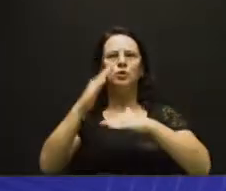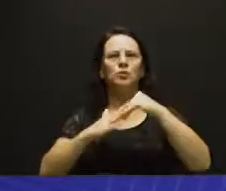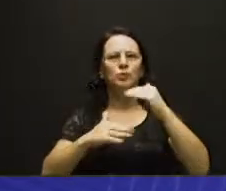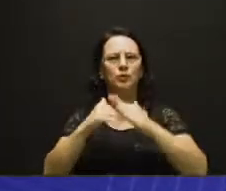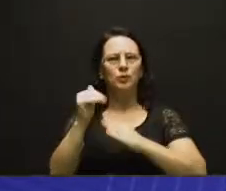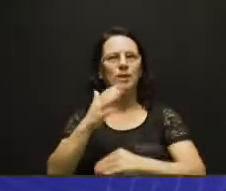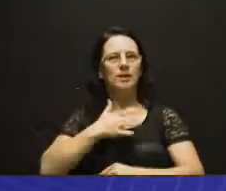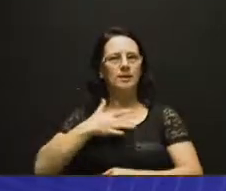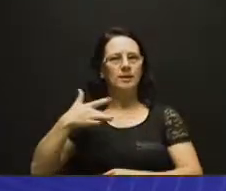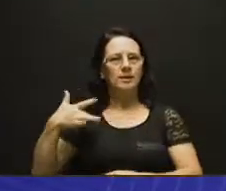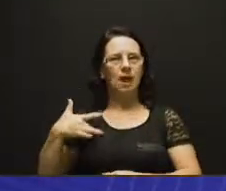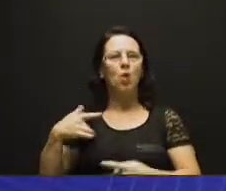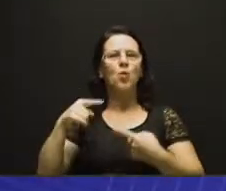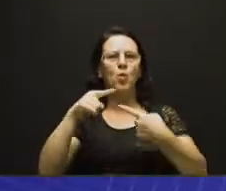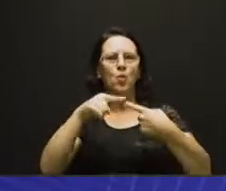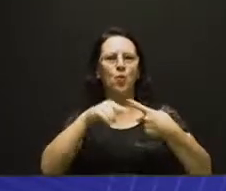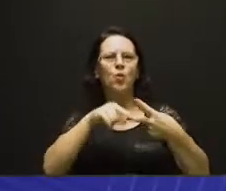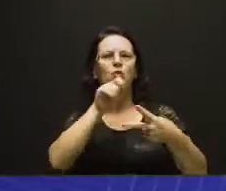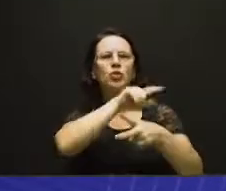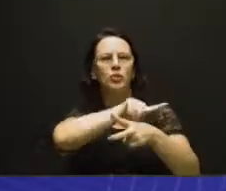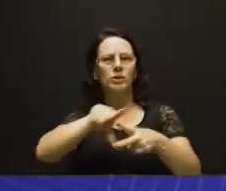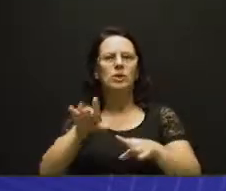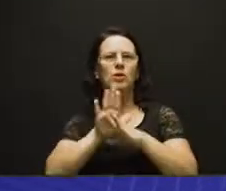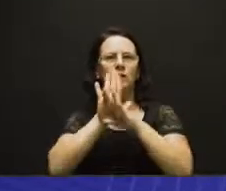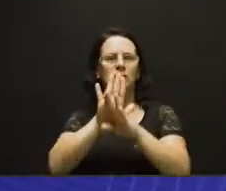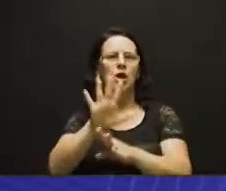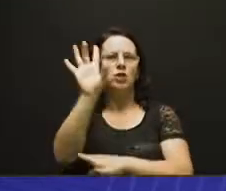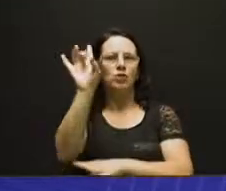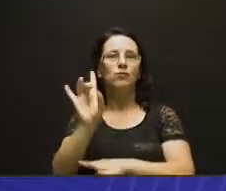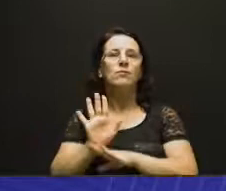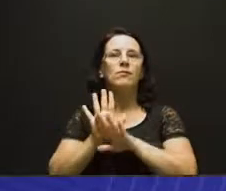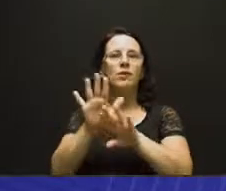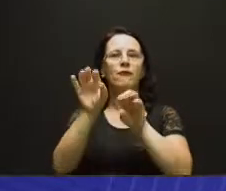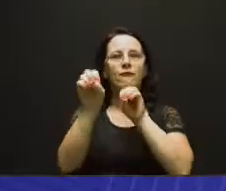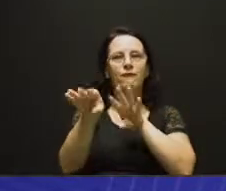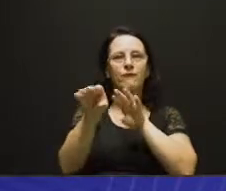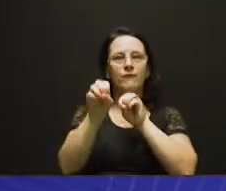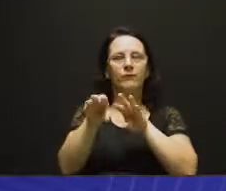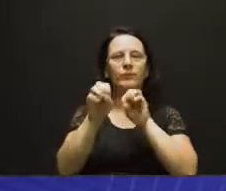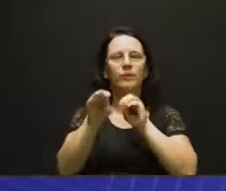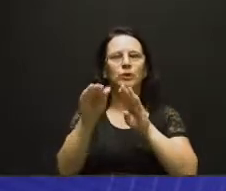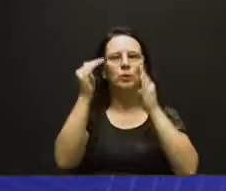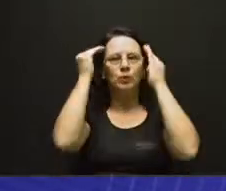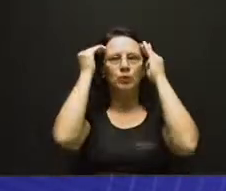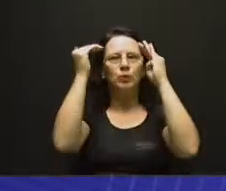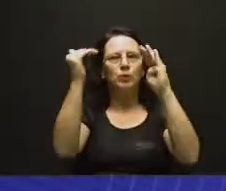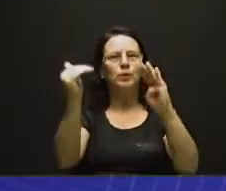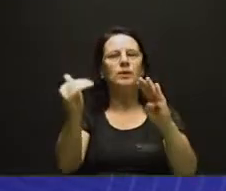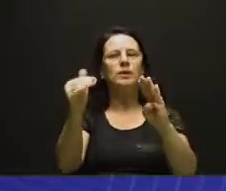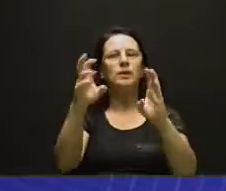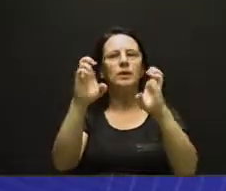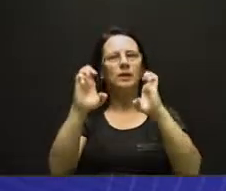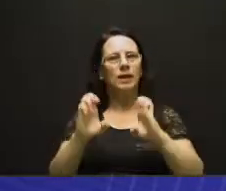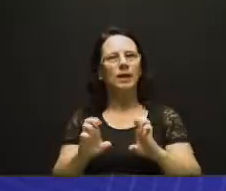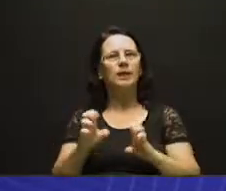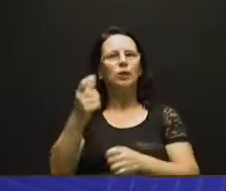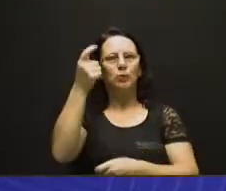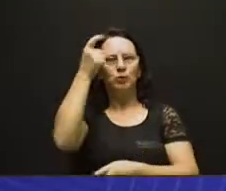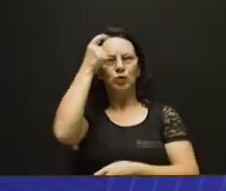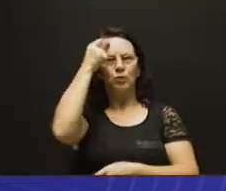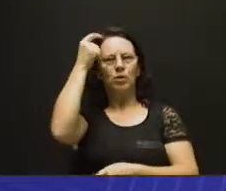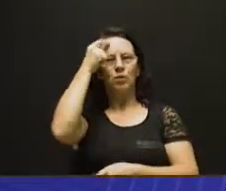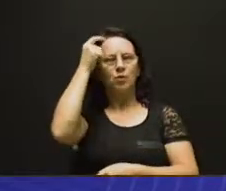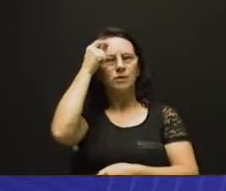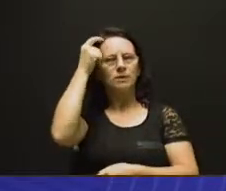área da saúde educação assistência direito em fornecer informações e orientações de forma ética consciente humana